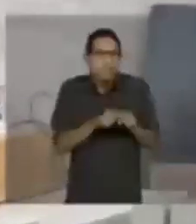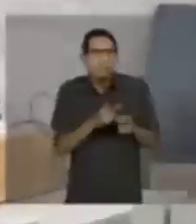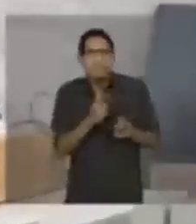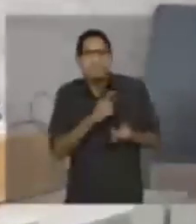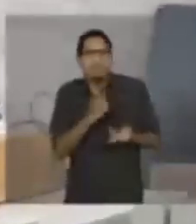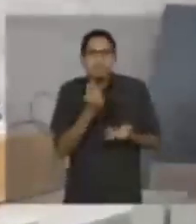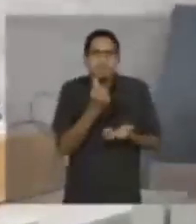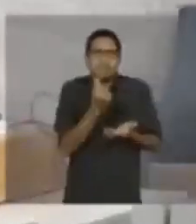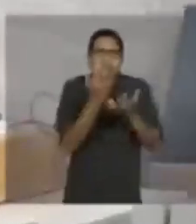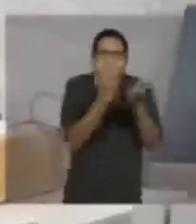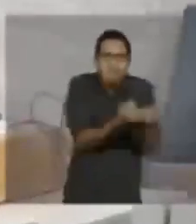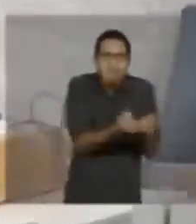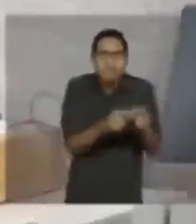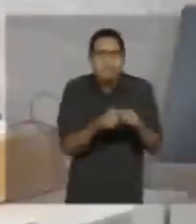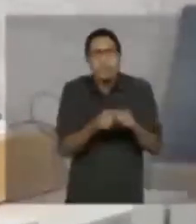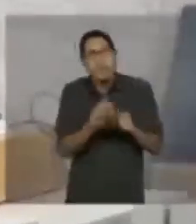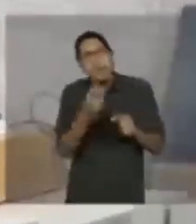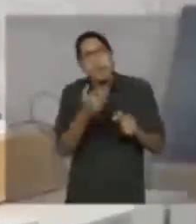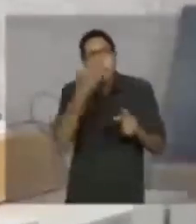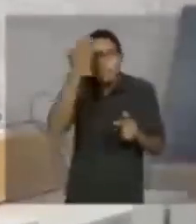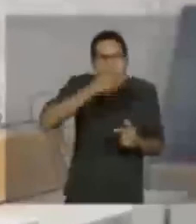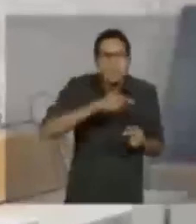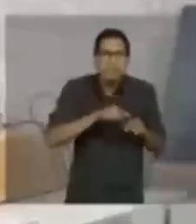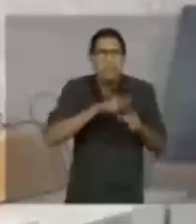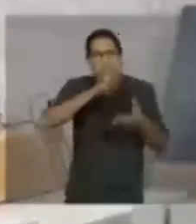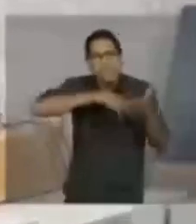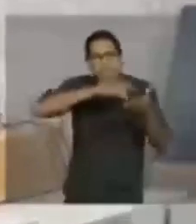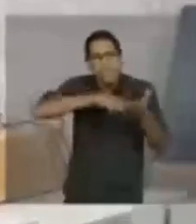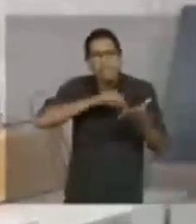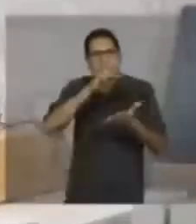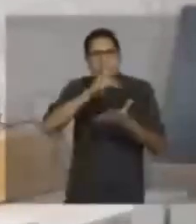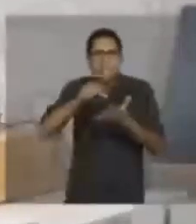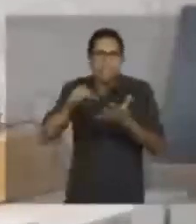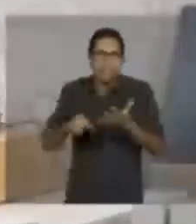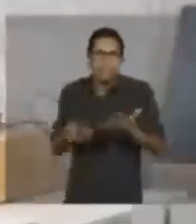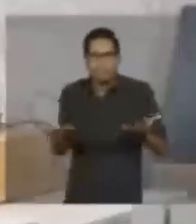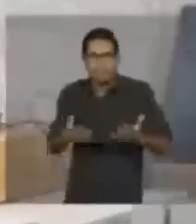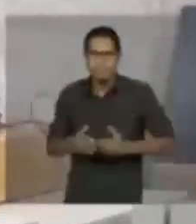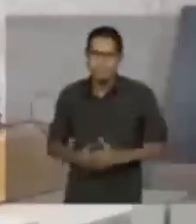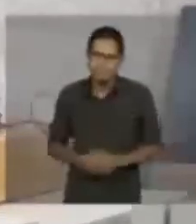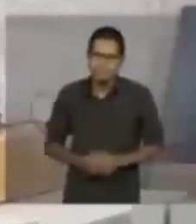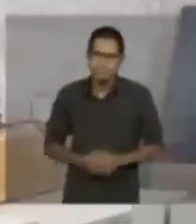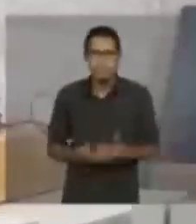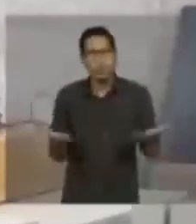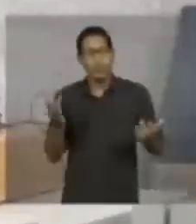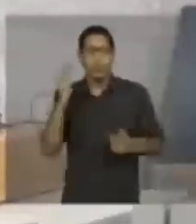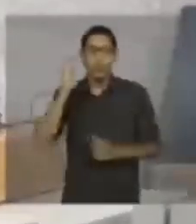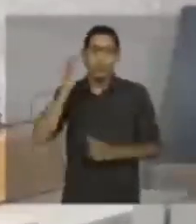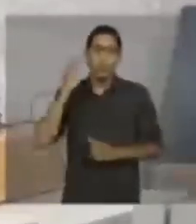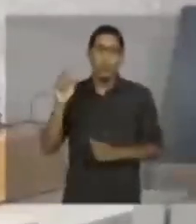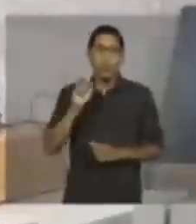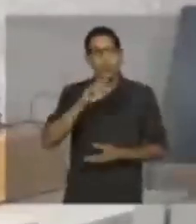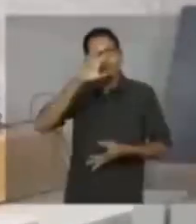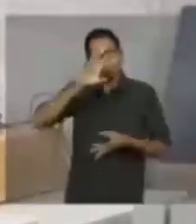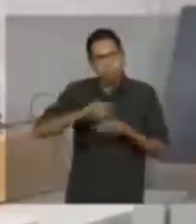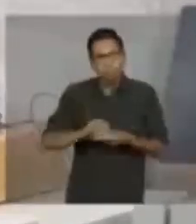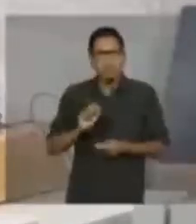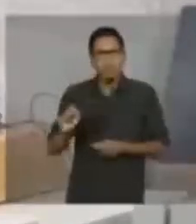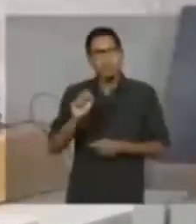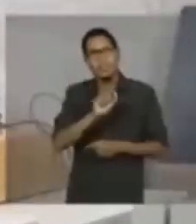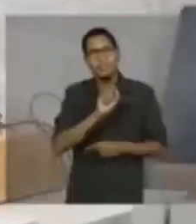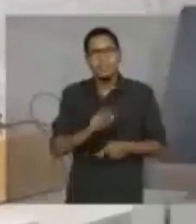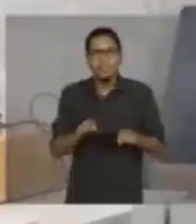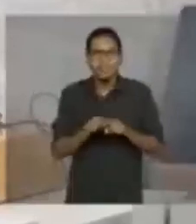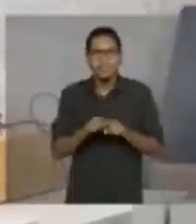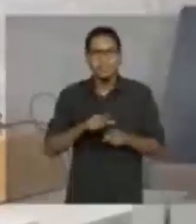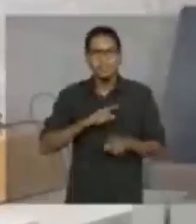aí, tentando comprovar que está apto a receber aquele recurso. Acho que era isso mesmo que eu ia dizer,